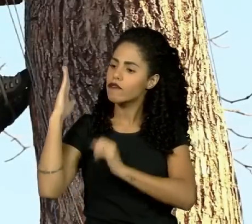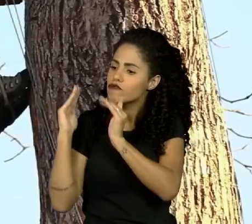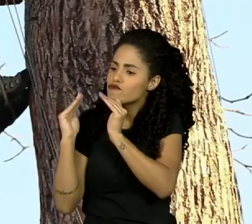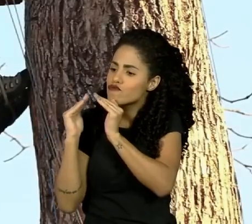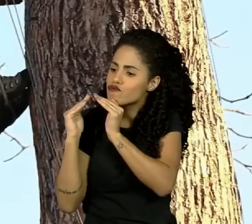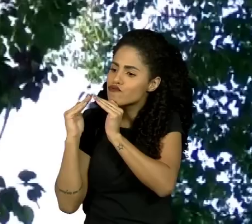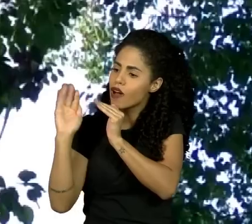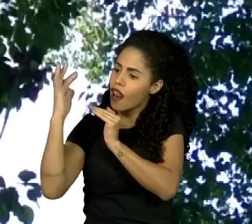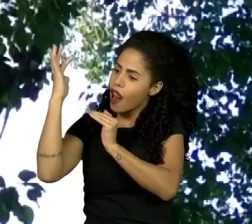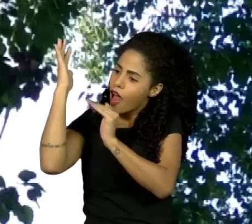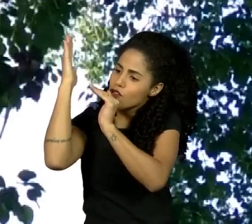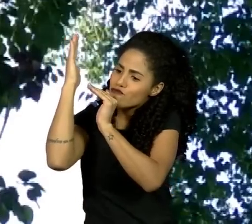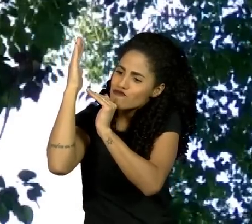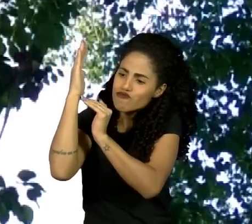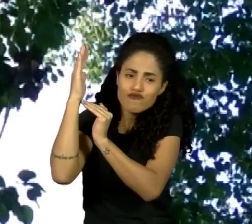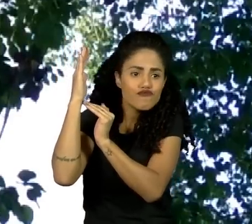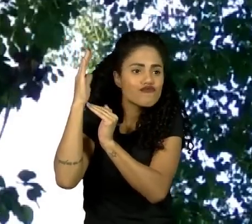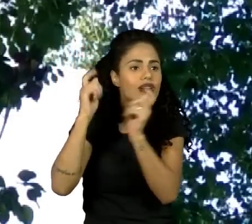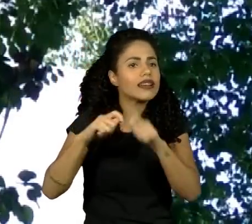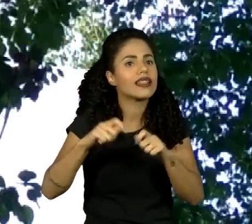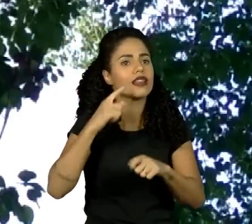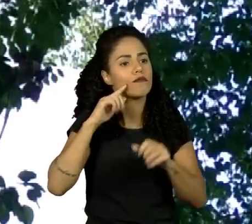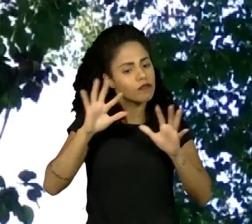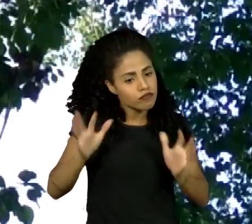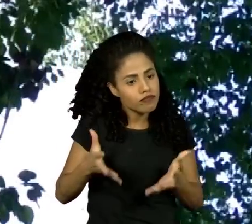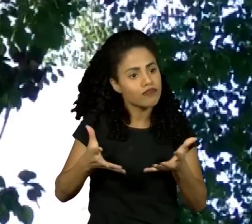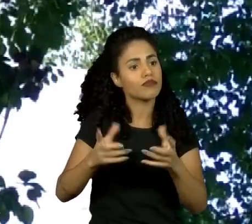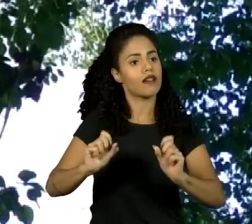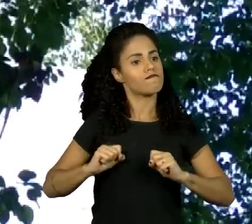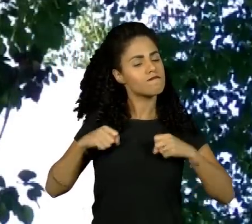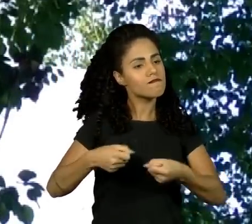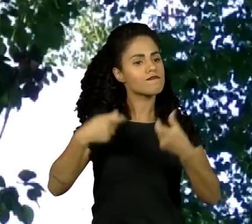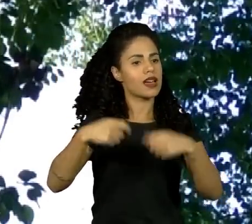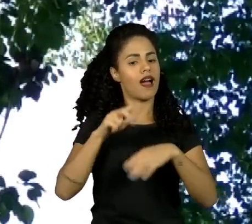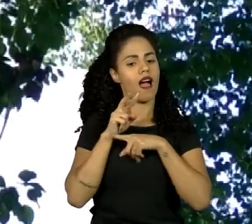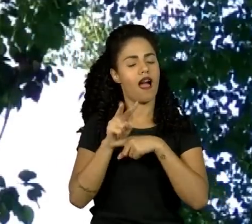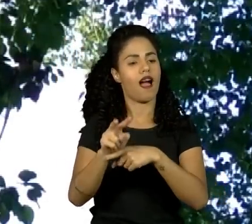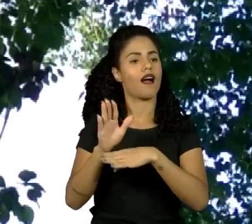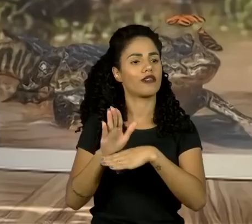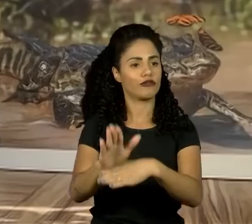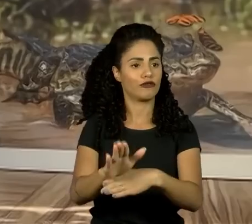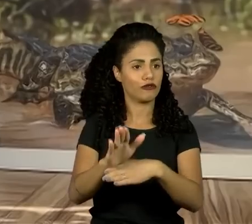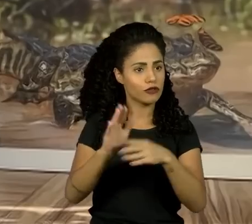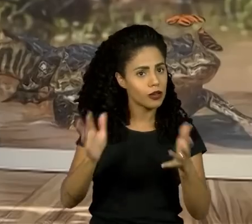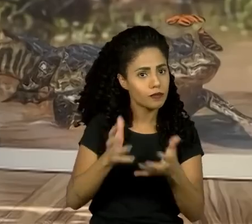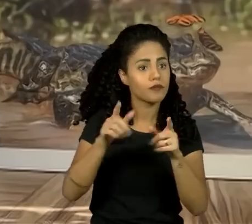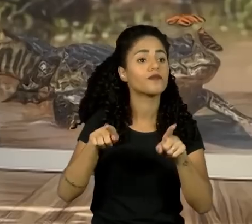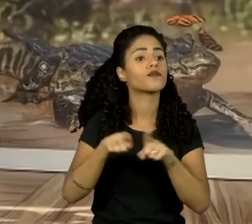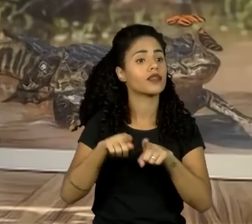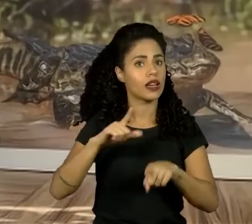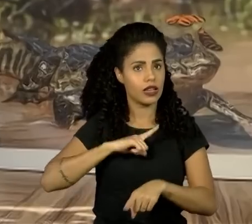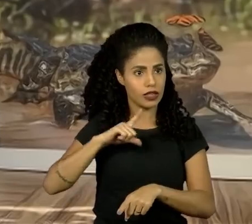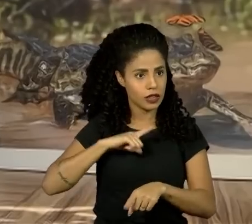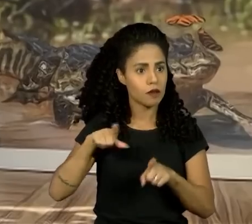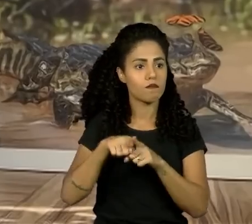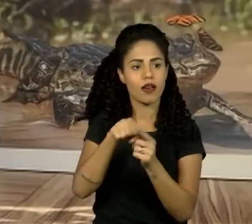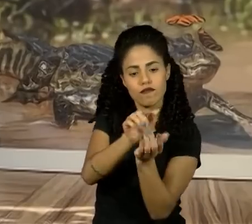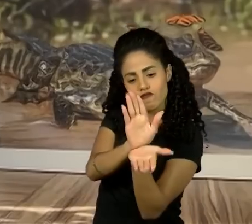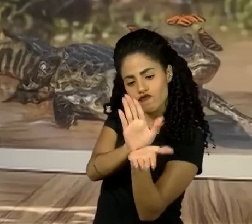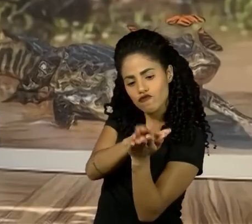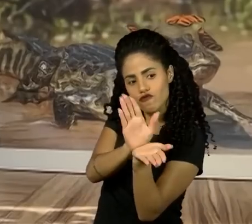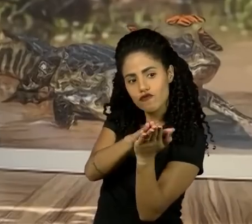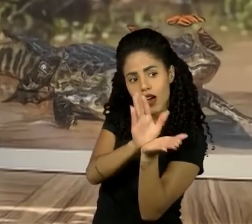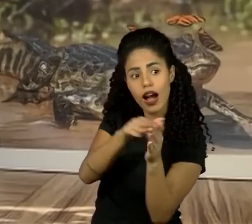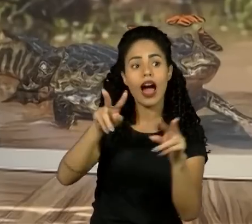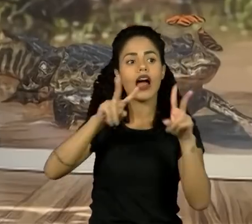para abrigar esses animais e como essa iniciativa dessa pesquisadora tem ajudado a salvar em pé. Aí a gente tem também o jacaré, que fala sobre